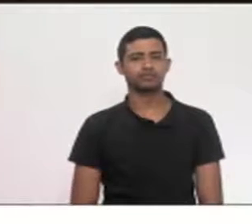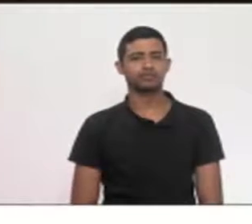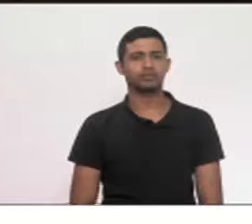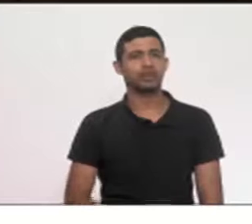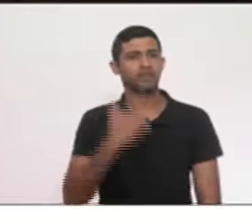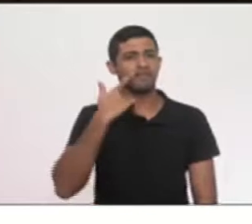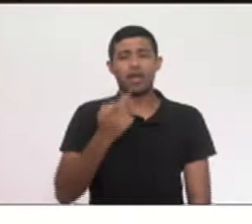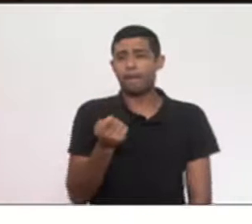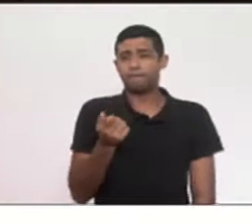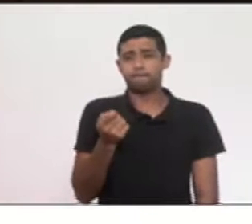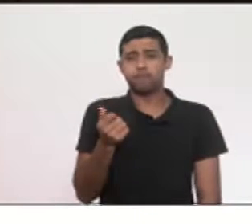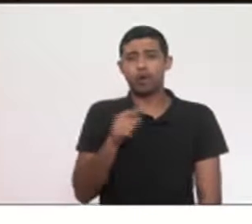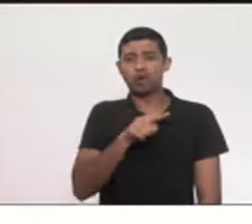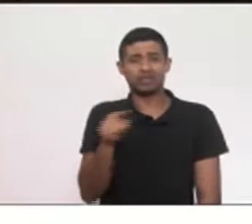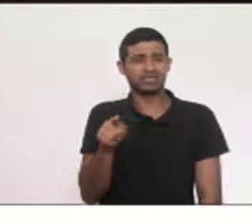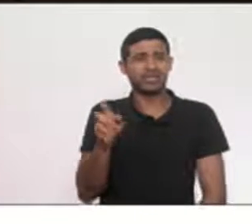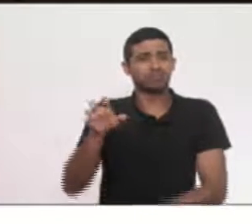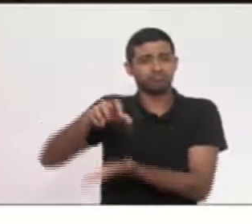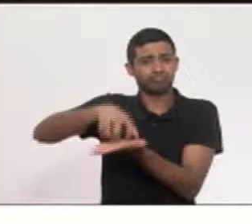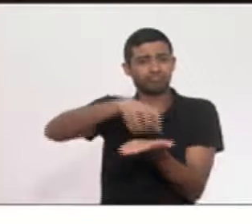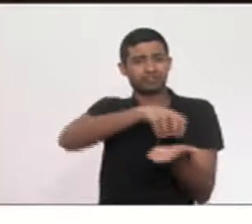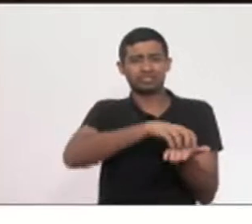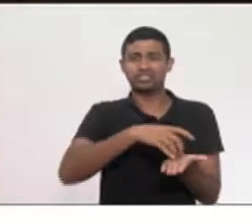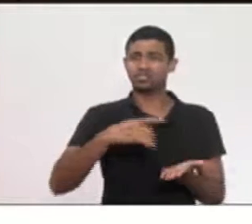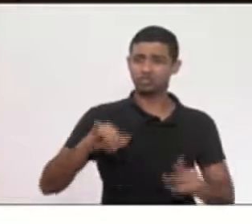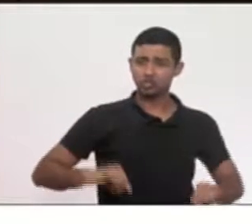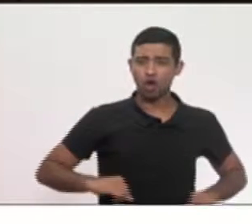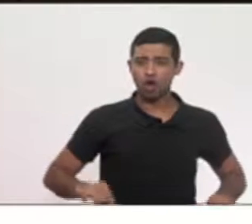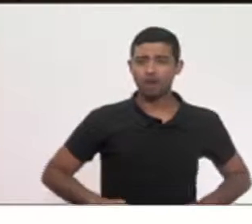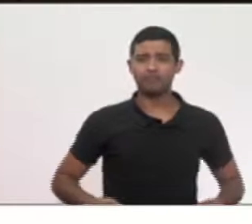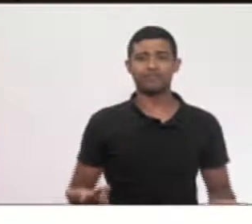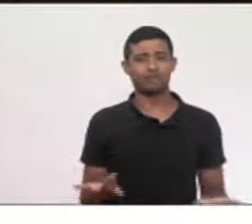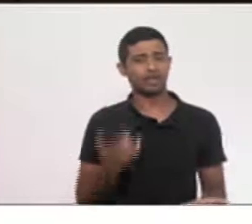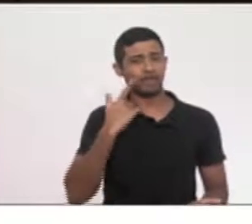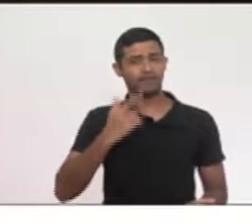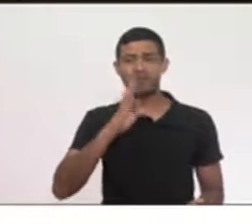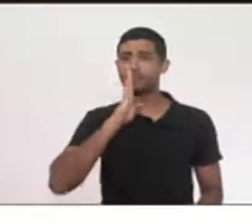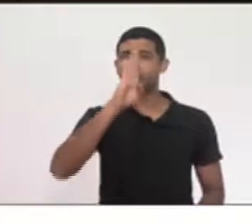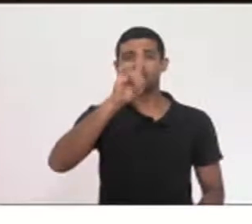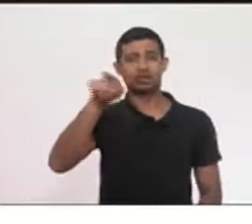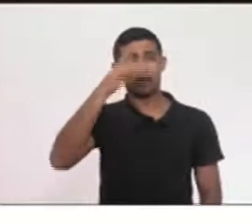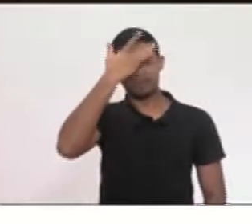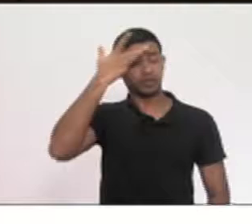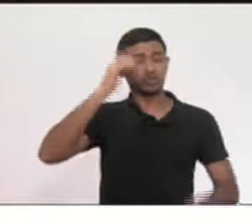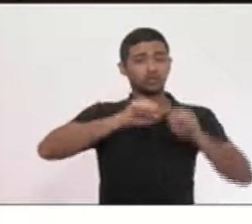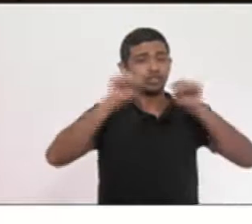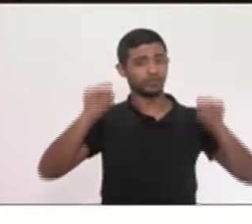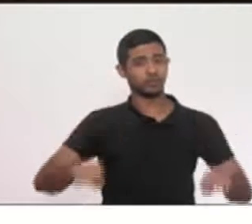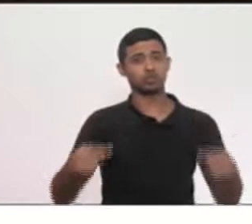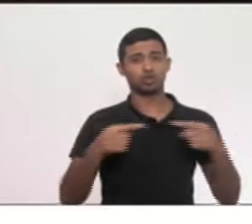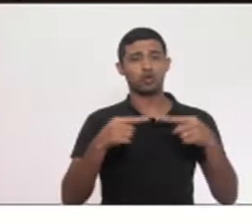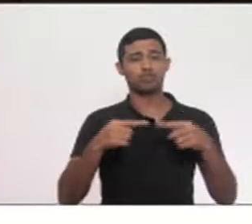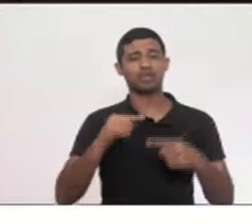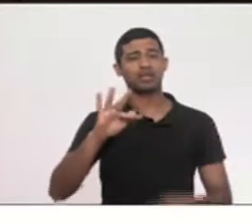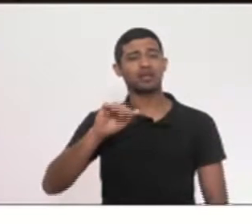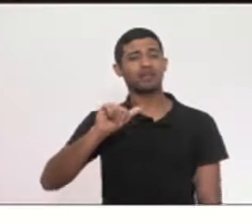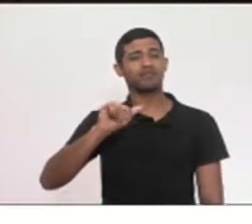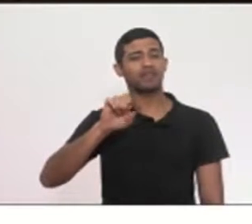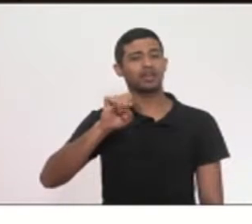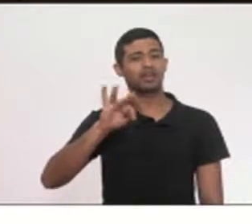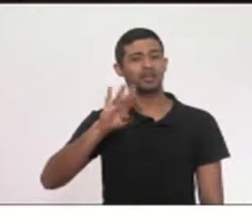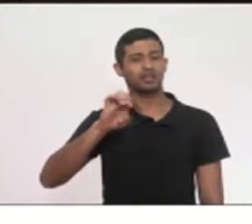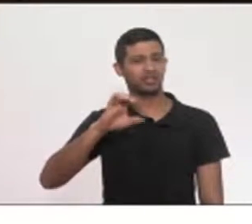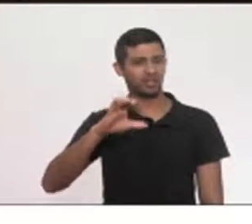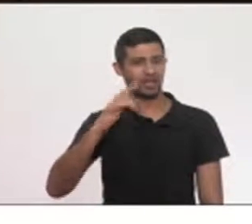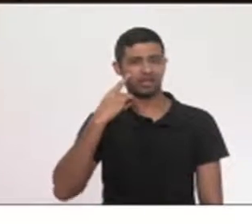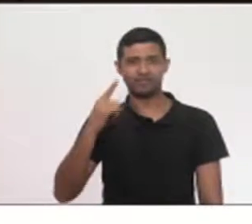vêm sendo injustiçadas. Uma delas é a dos servidores da FAETEC, que não tiveram um